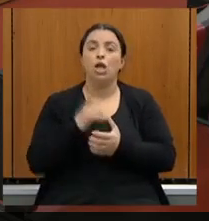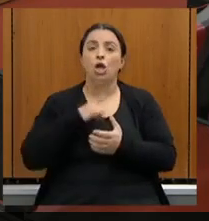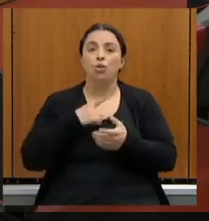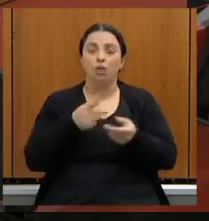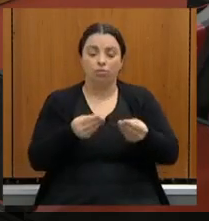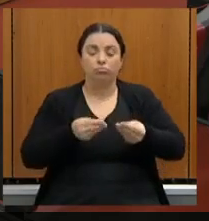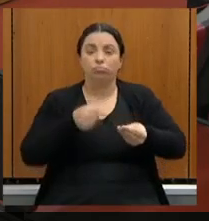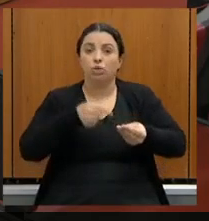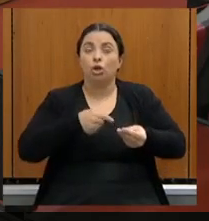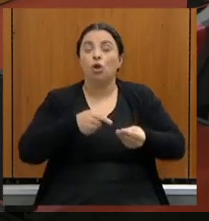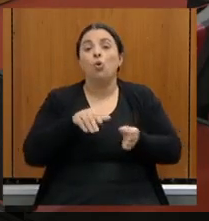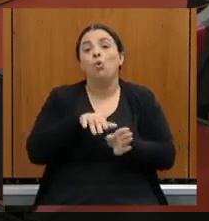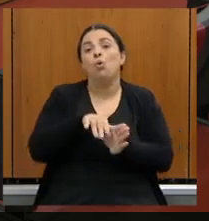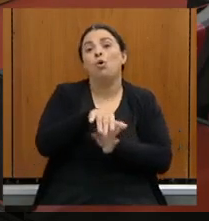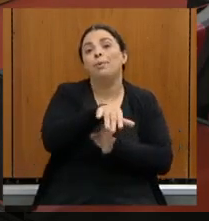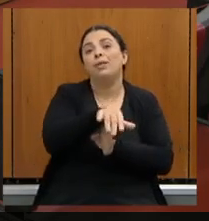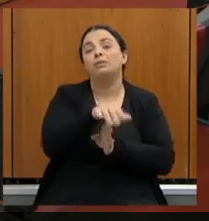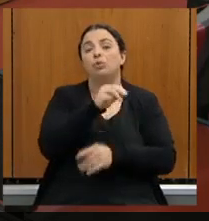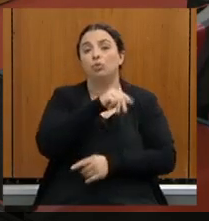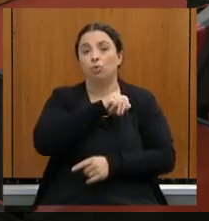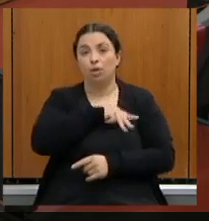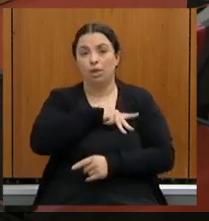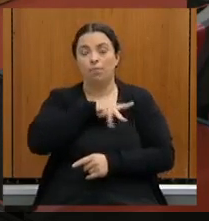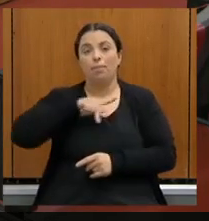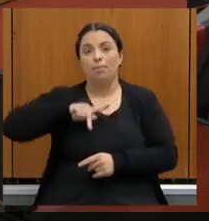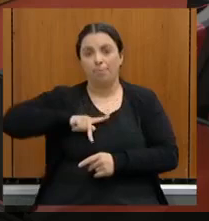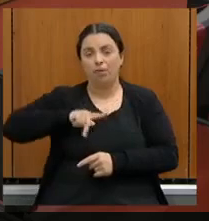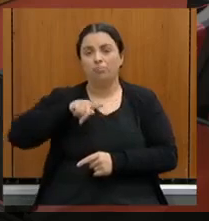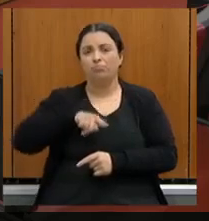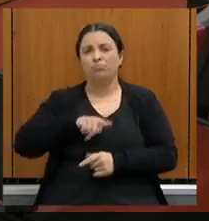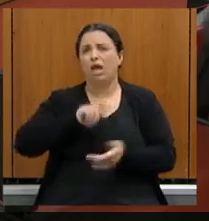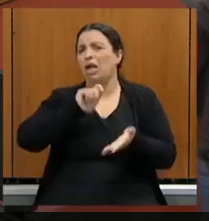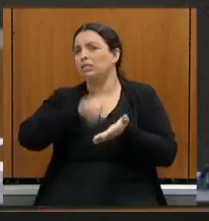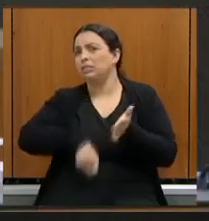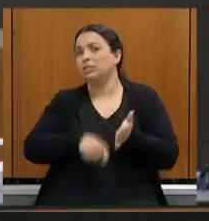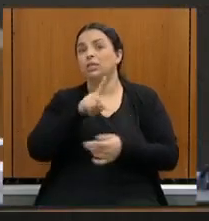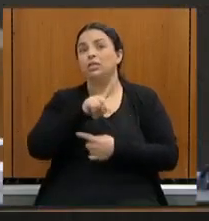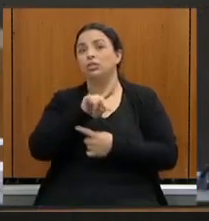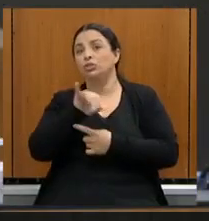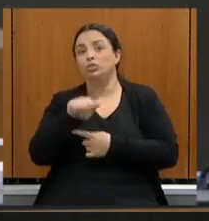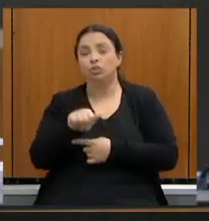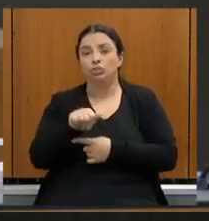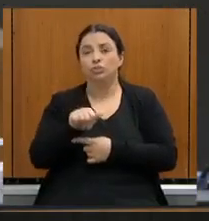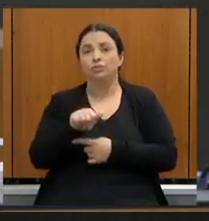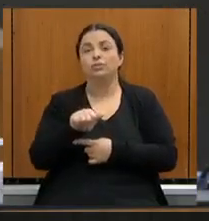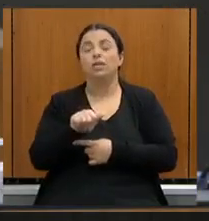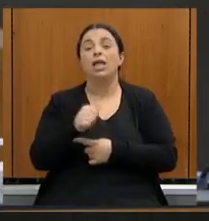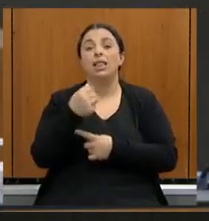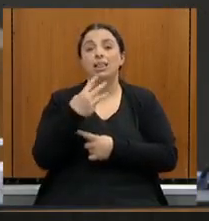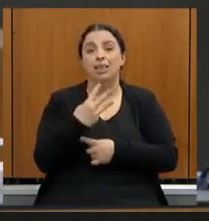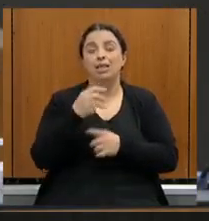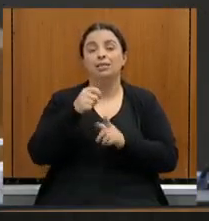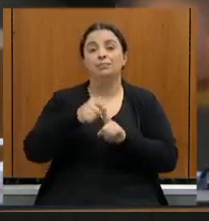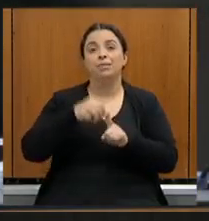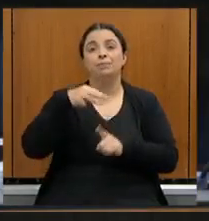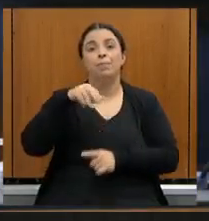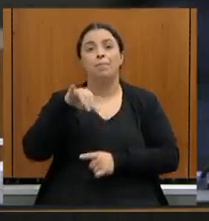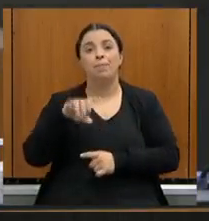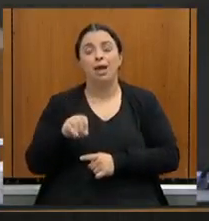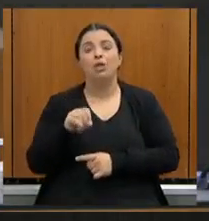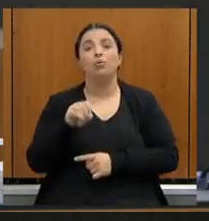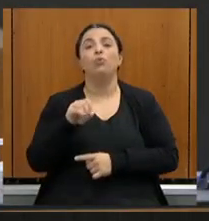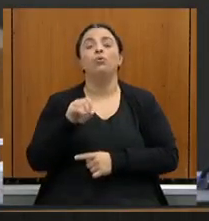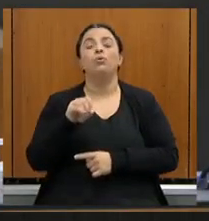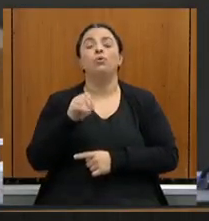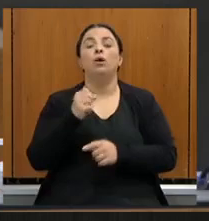Público de Minas Gerais, datada do dia 3 de maio de 2021,